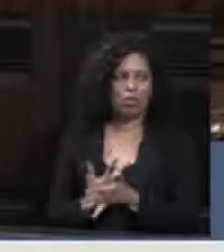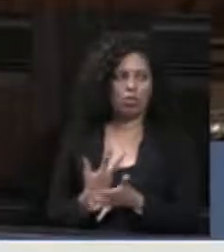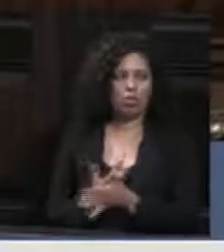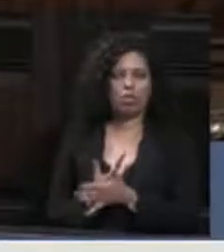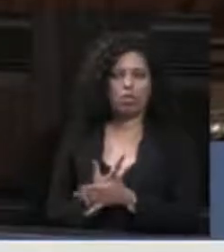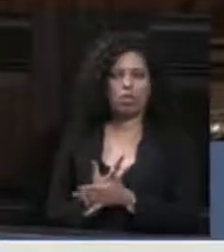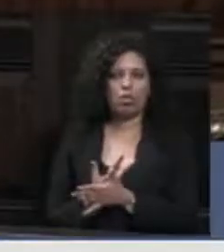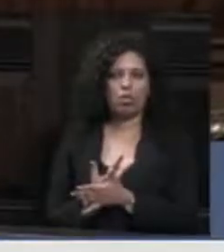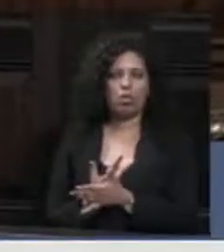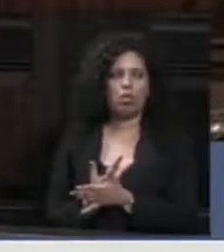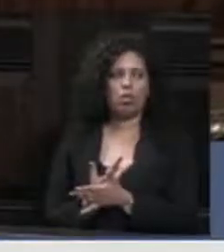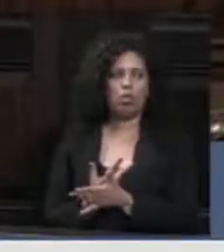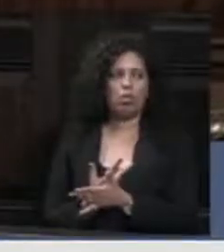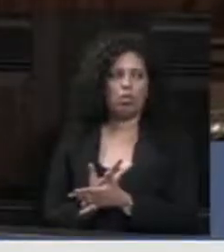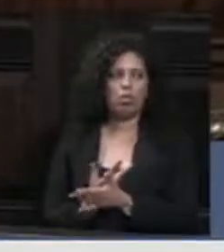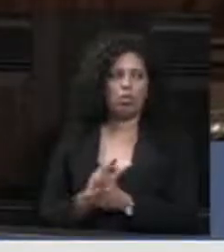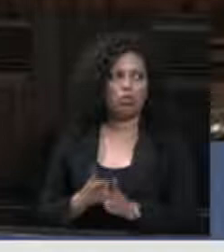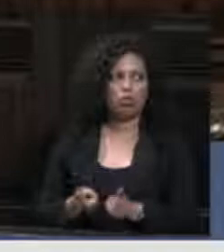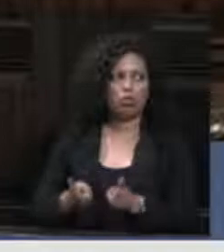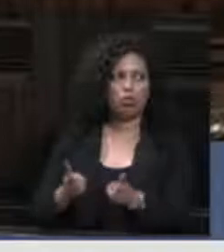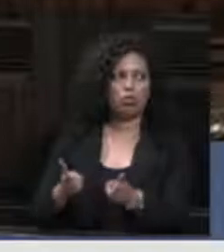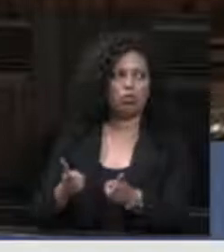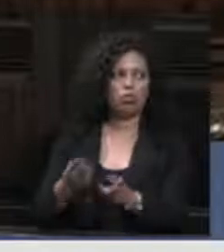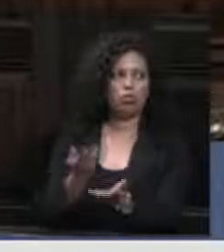nossa escola